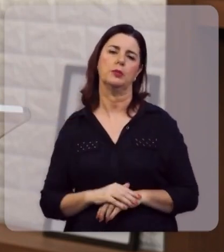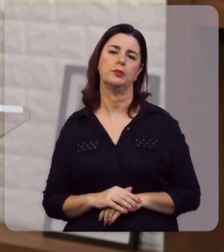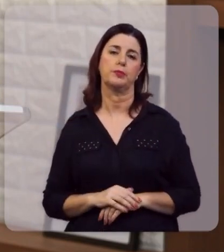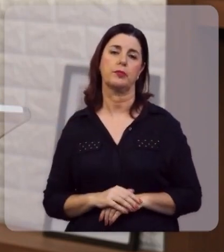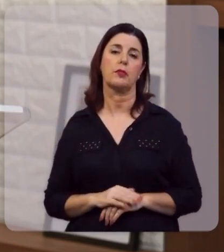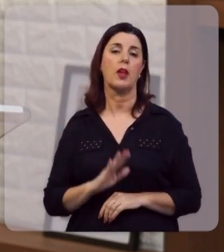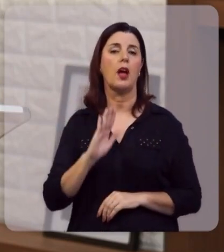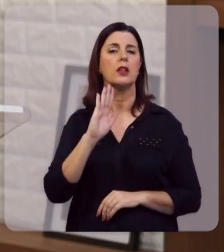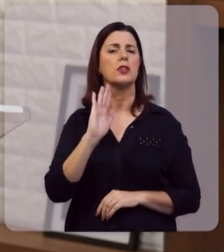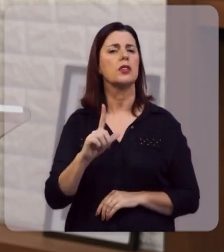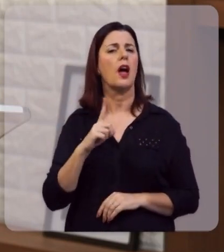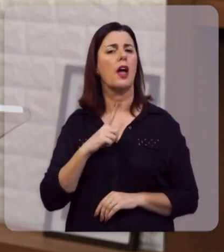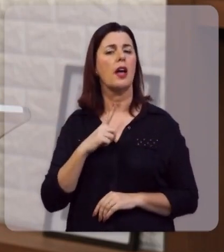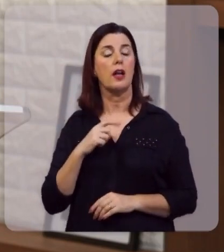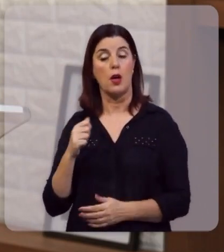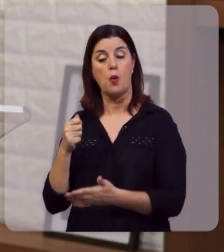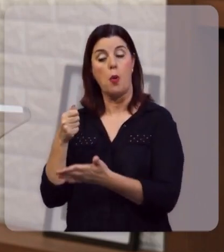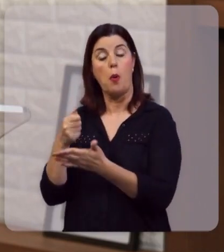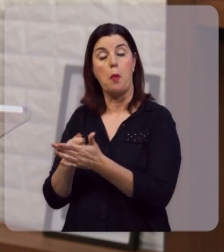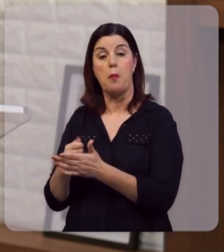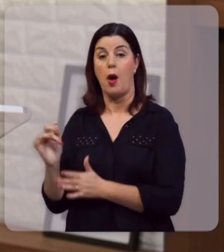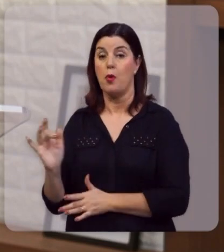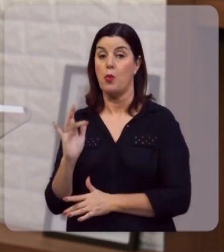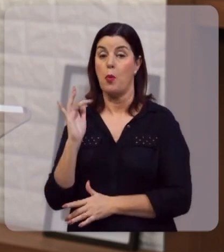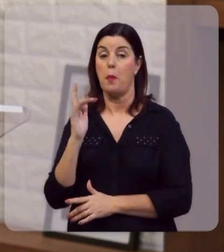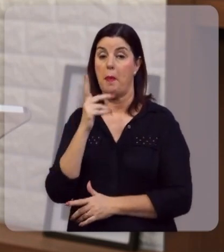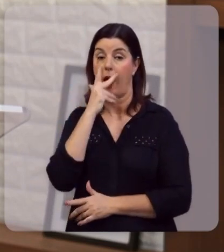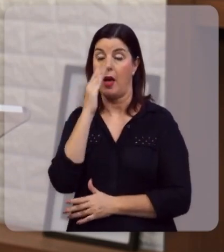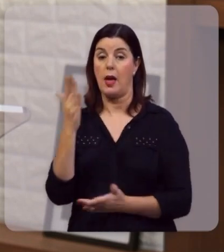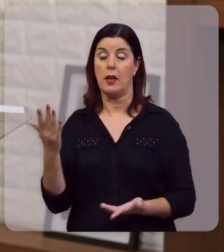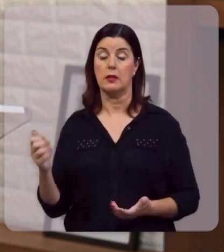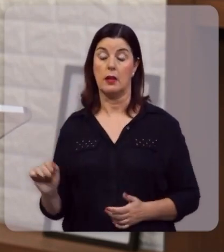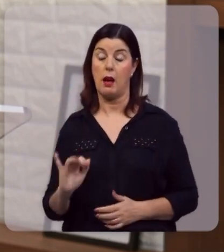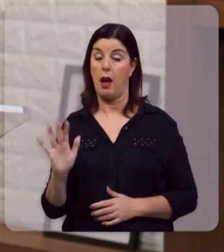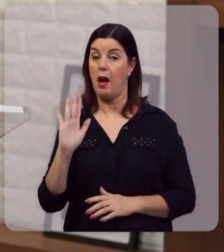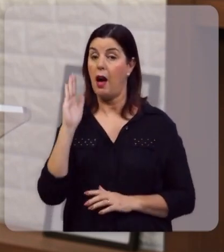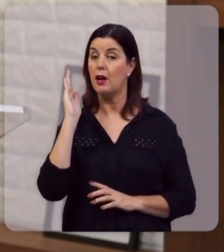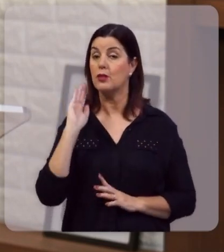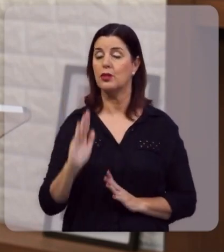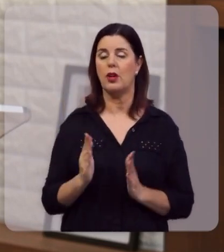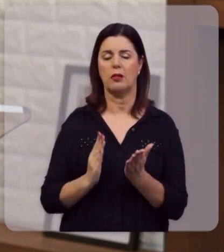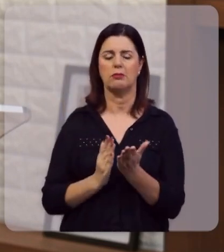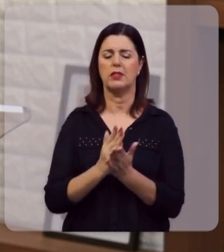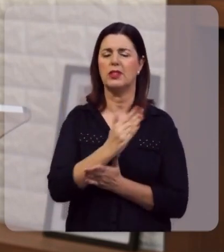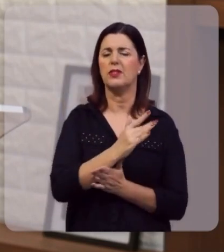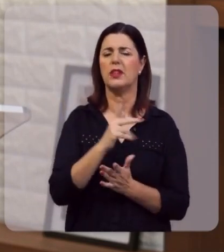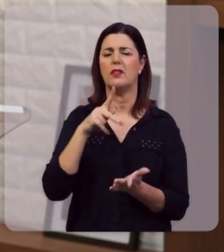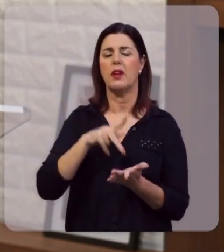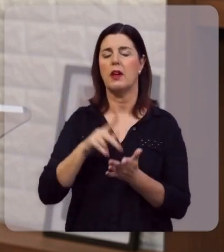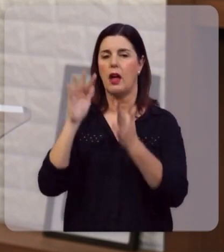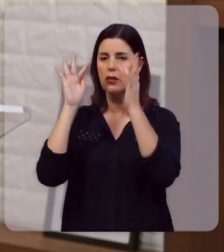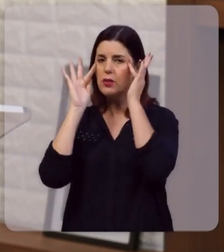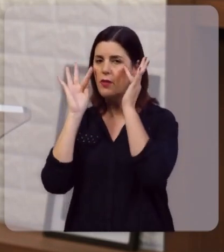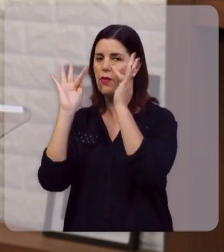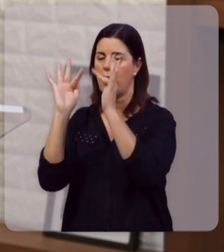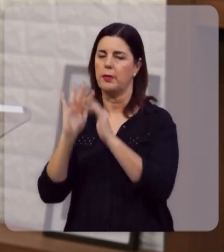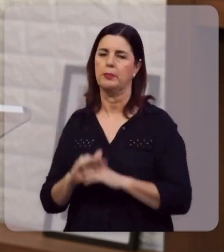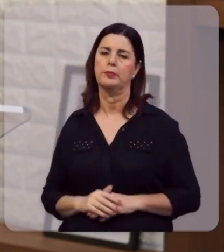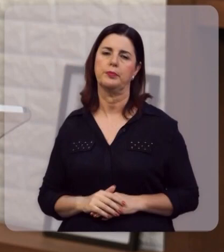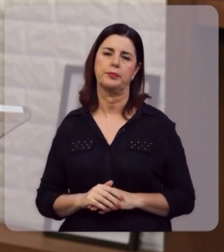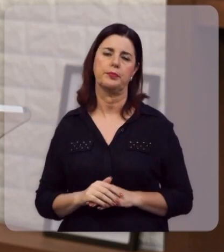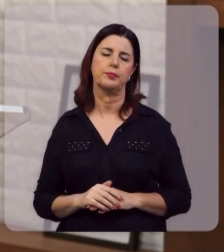Esse já era um cargo comprado a peso de ouro, um desvio da verdadeira fé do povo